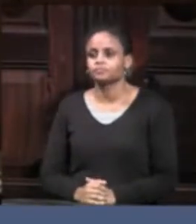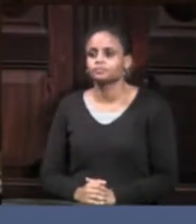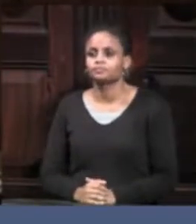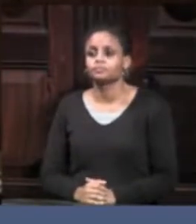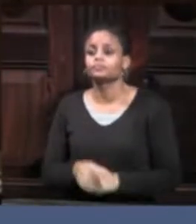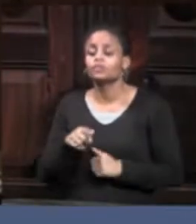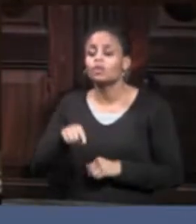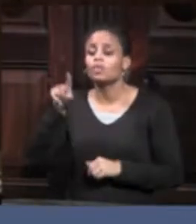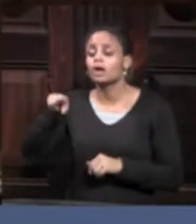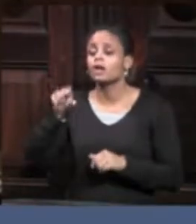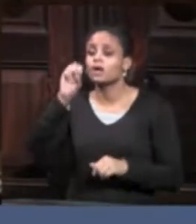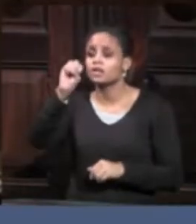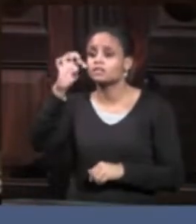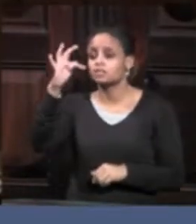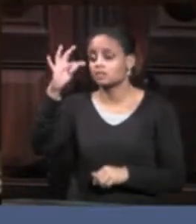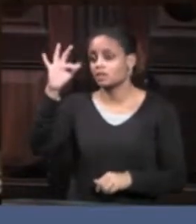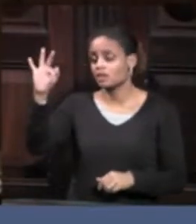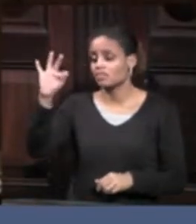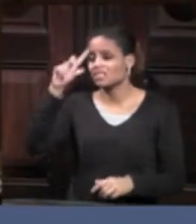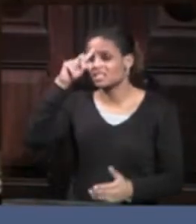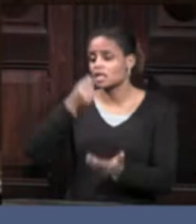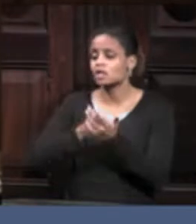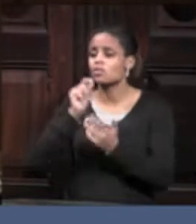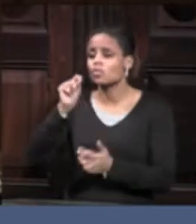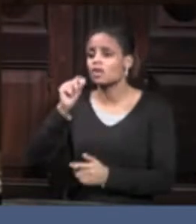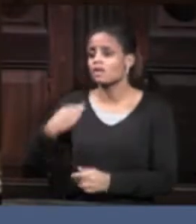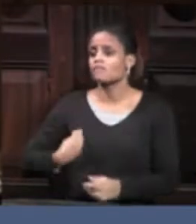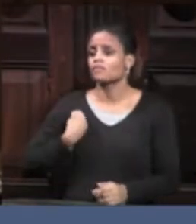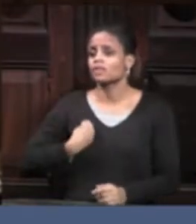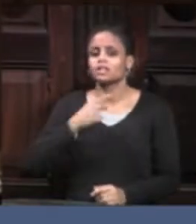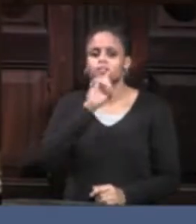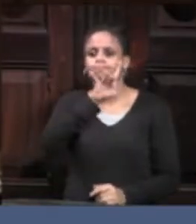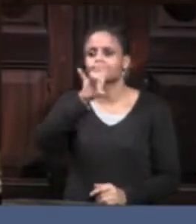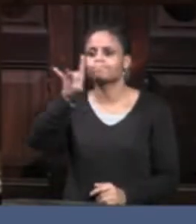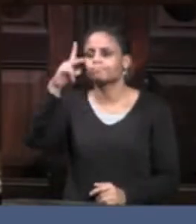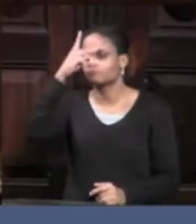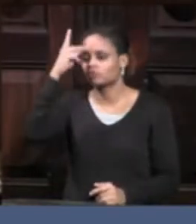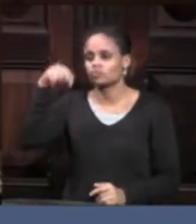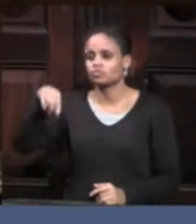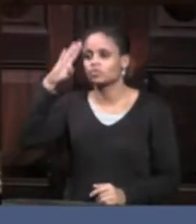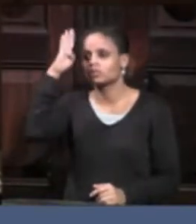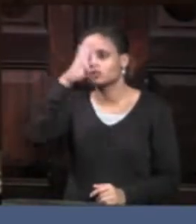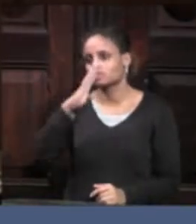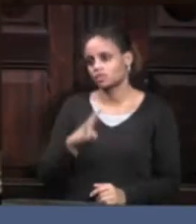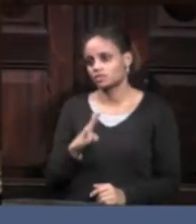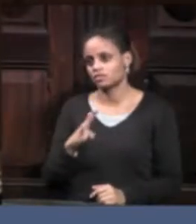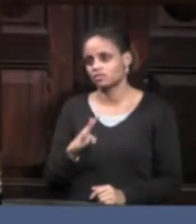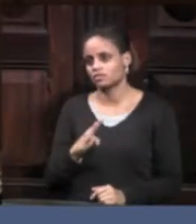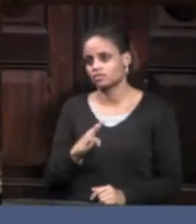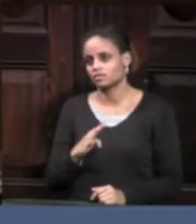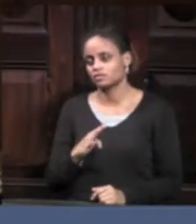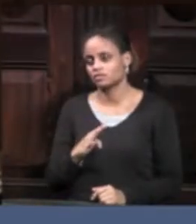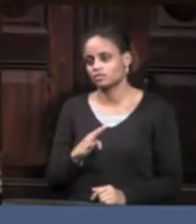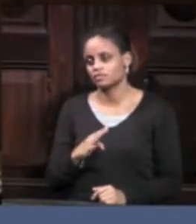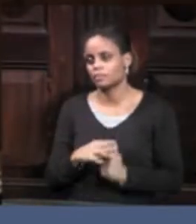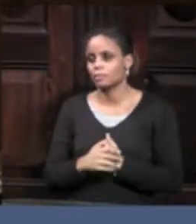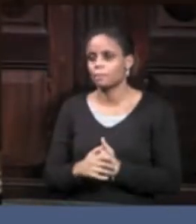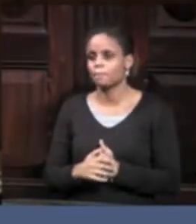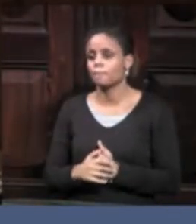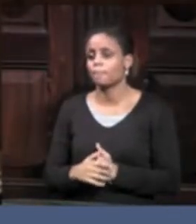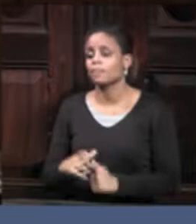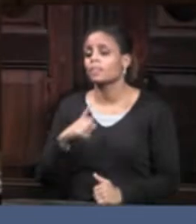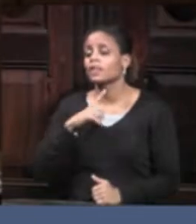a vida dos brasileiros e das brasileiras, à luz do direito, sim,